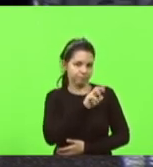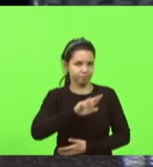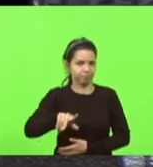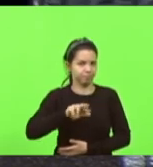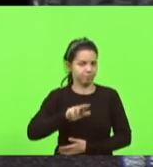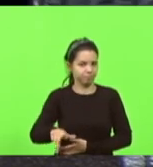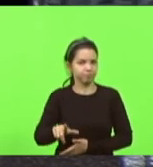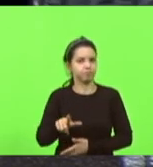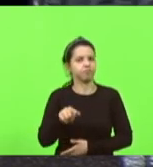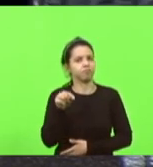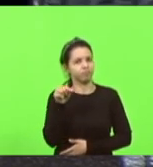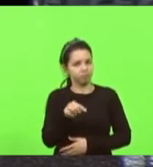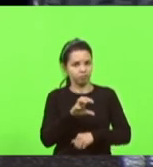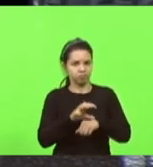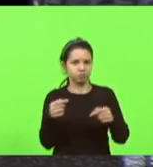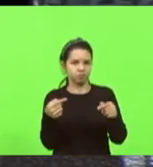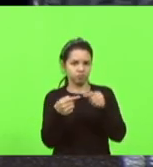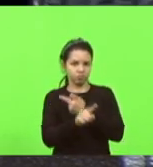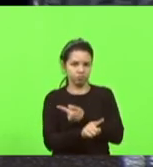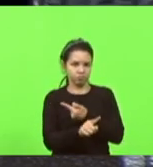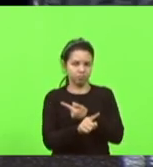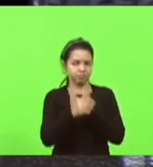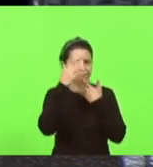flagrantemente inconstitucional, senhor presidente. Muito obrigado.